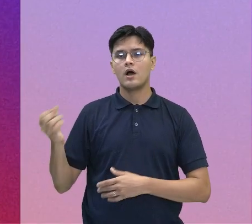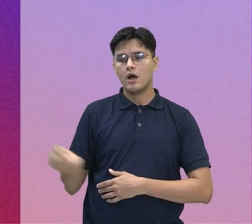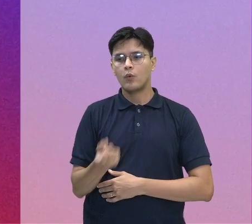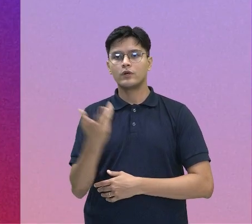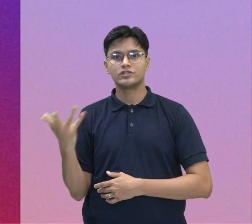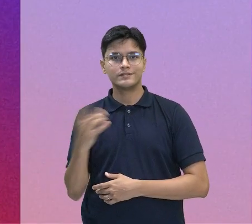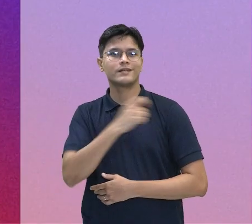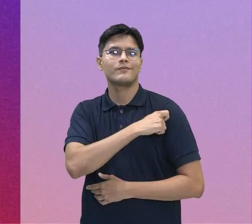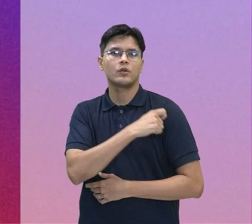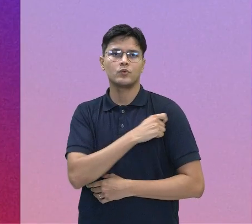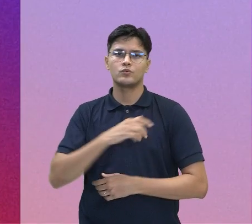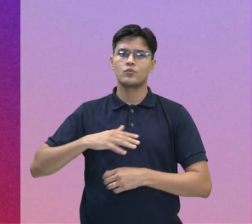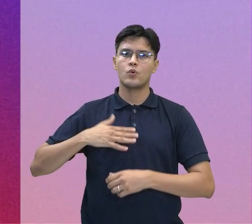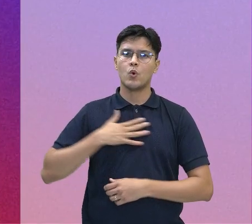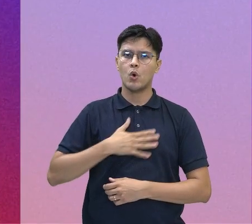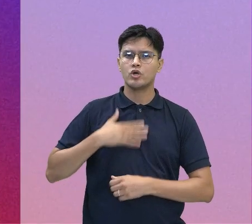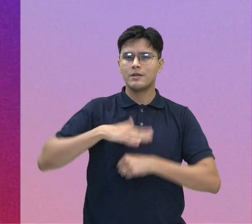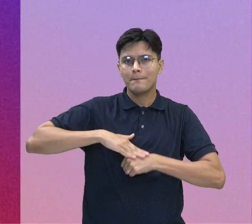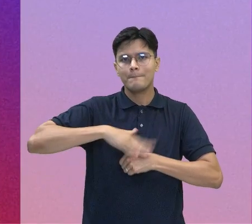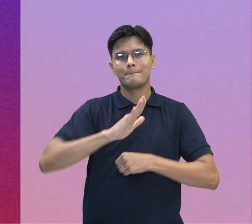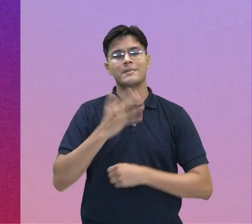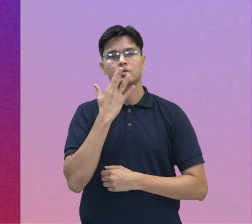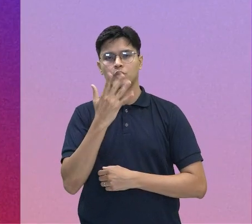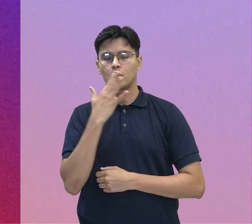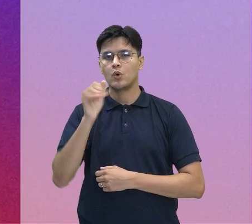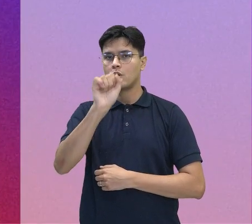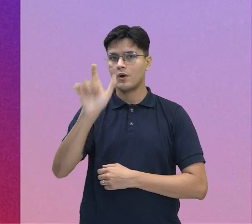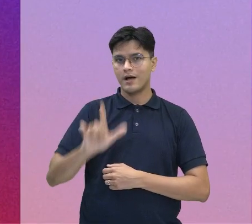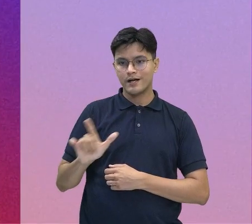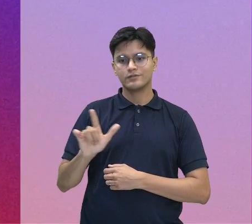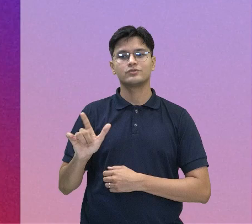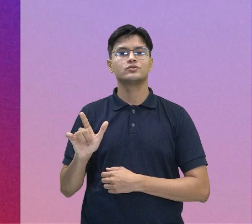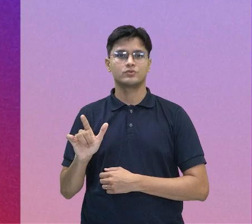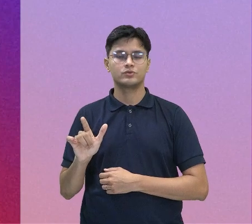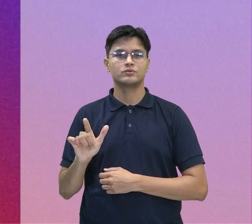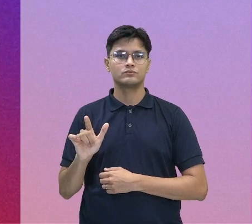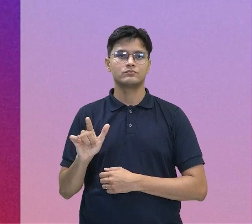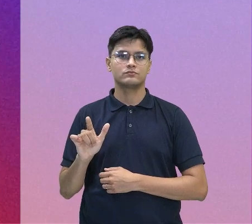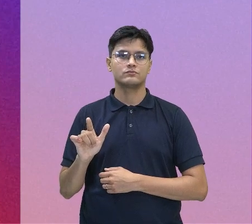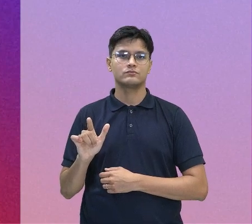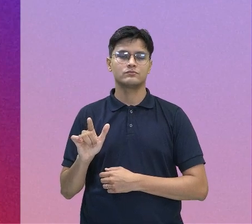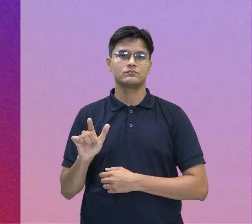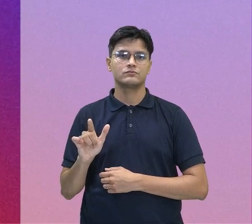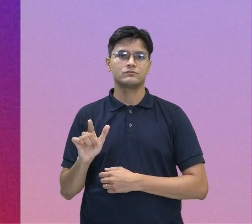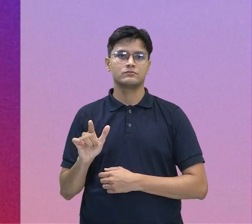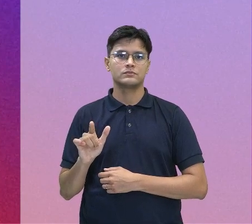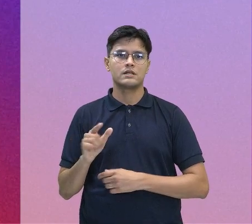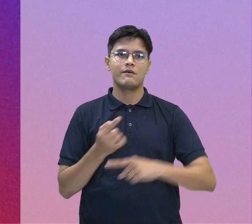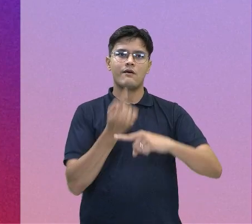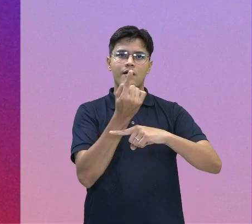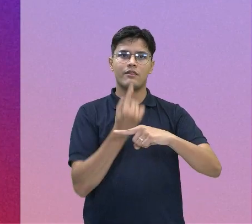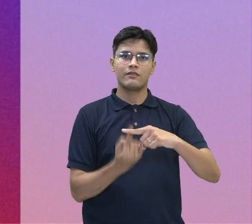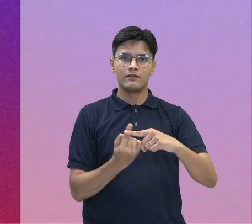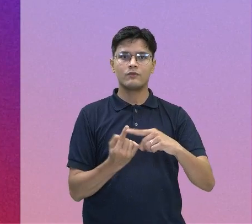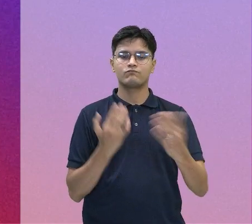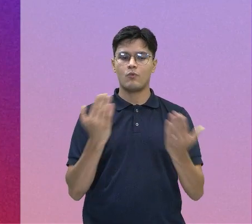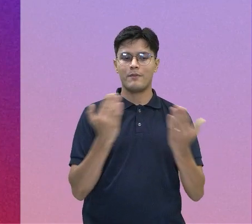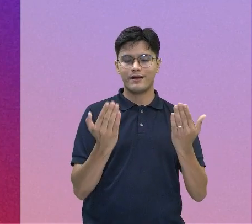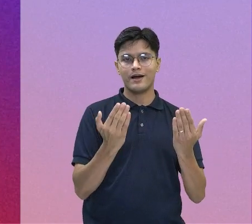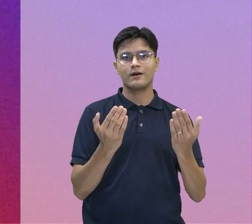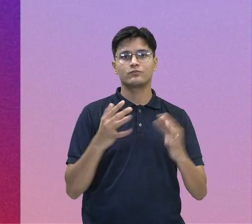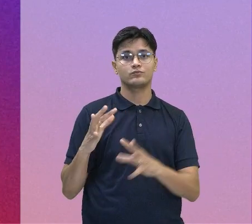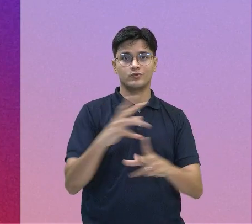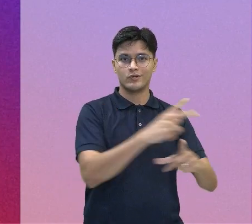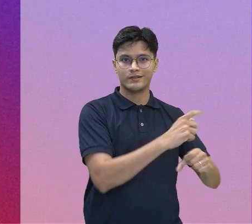a cor azul e o total de alunos? Então, vamos aqui